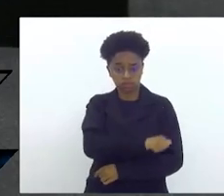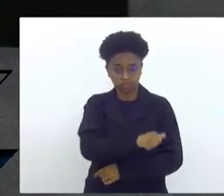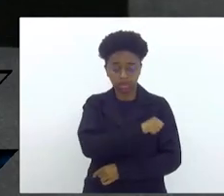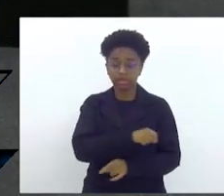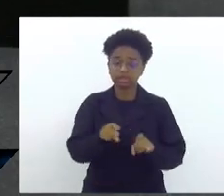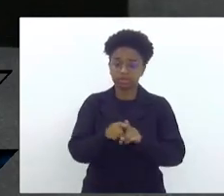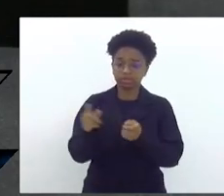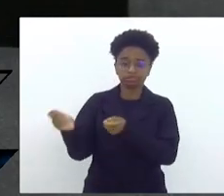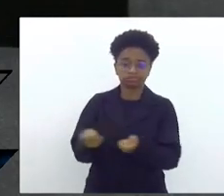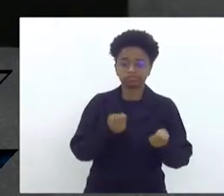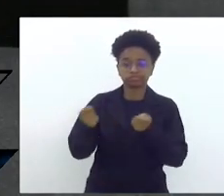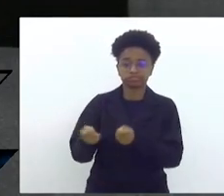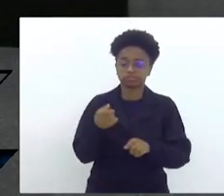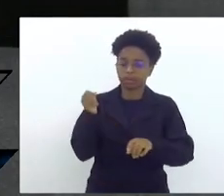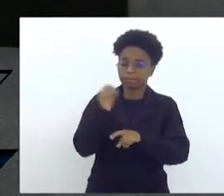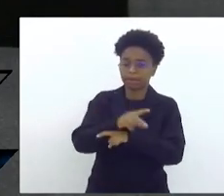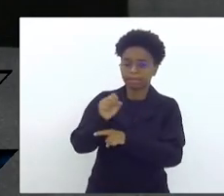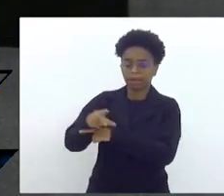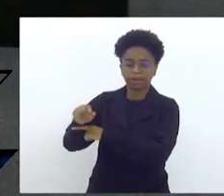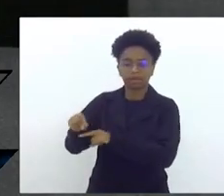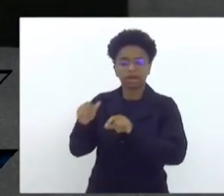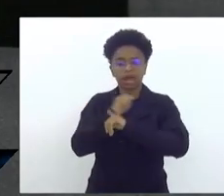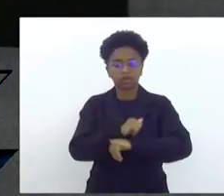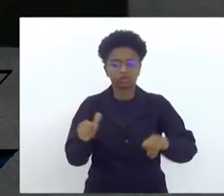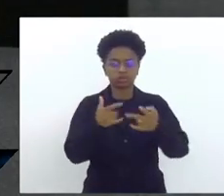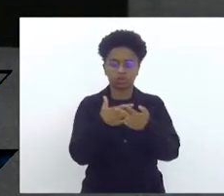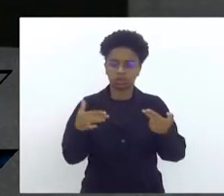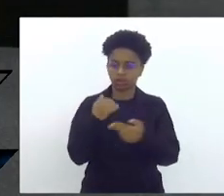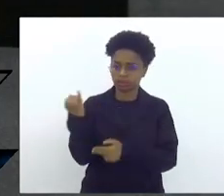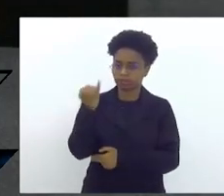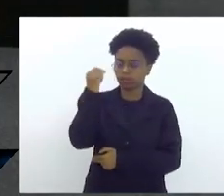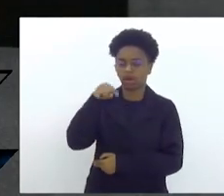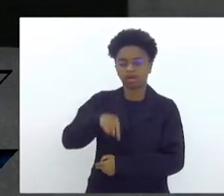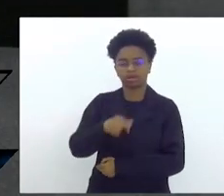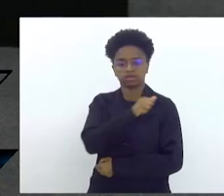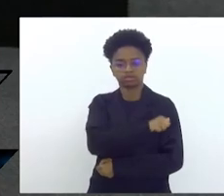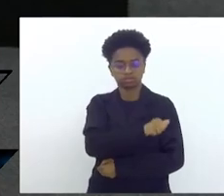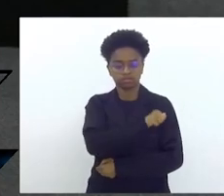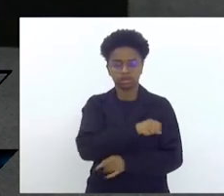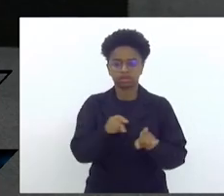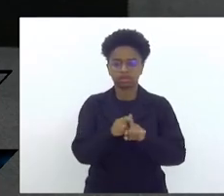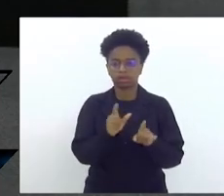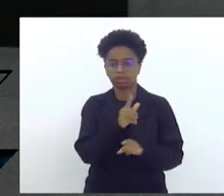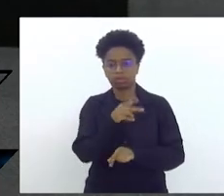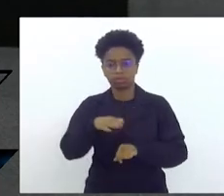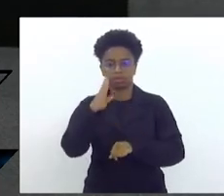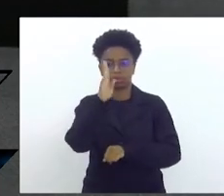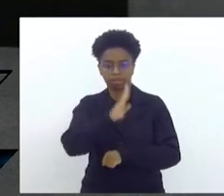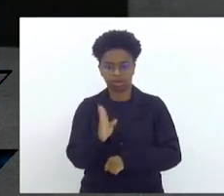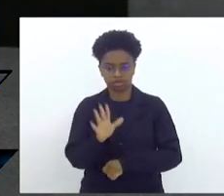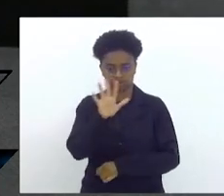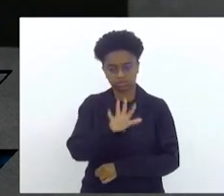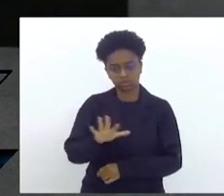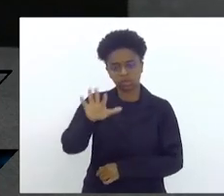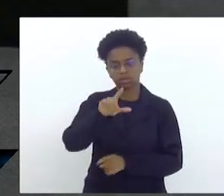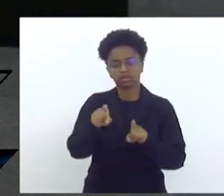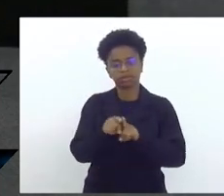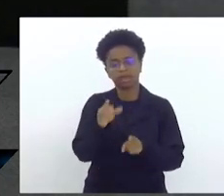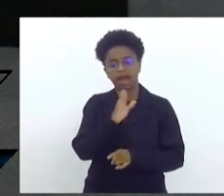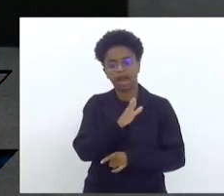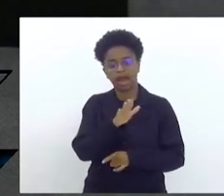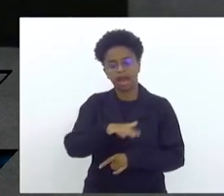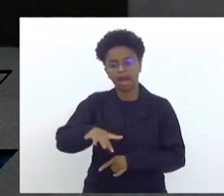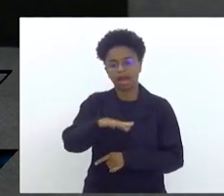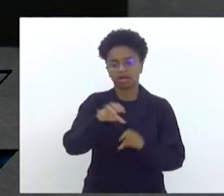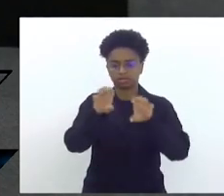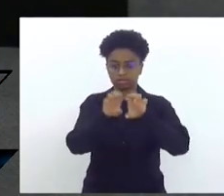com Constância para anunciar programas importantes para o nosso estado e para todo o país inclusive na área de infraestrutura